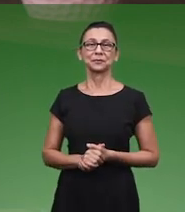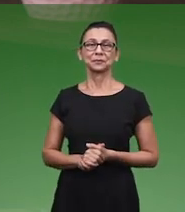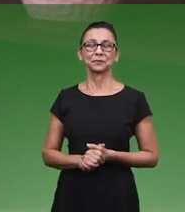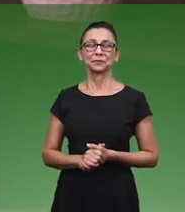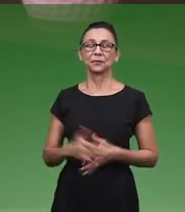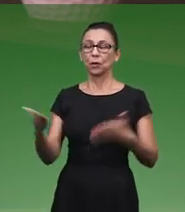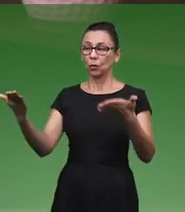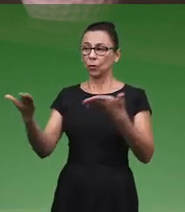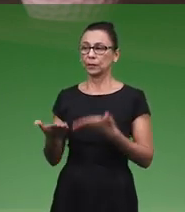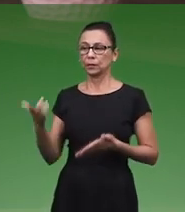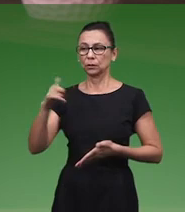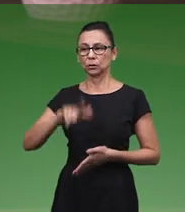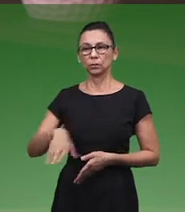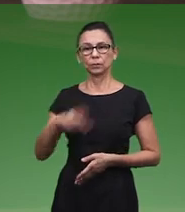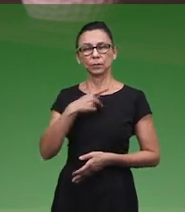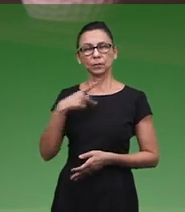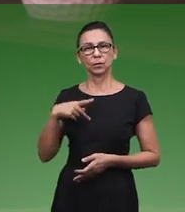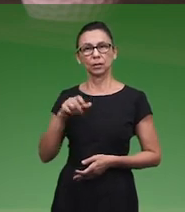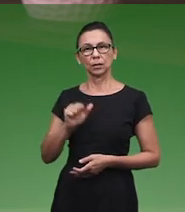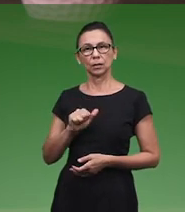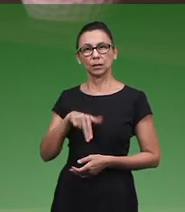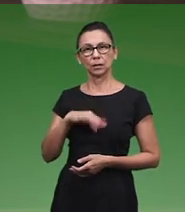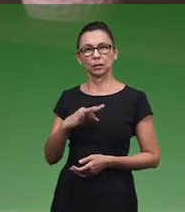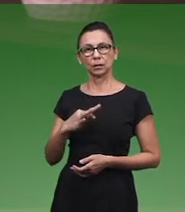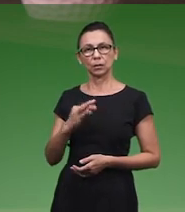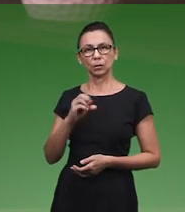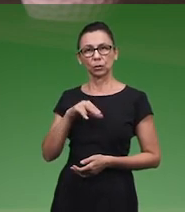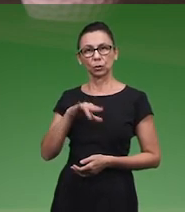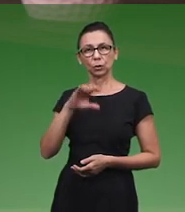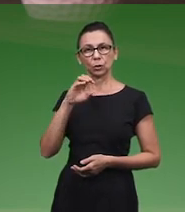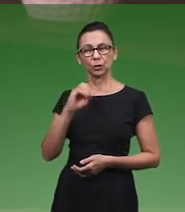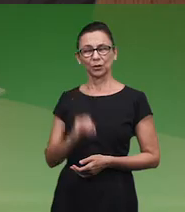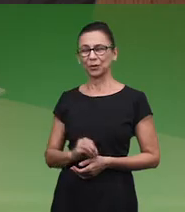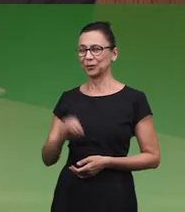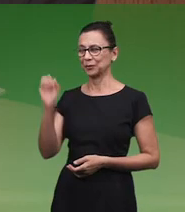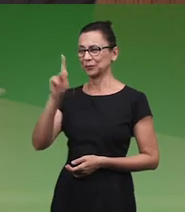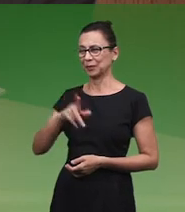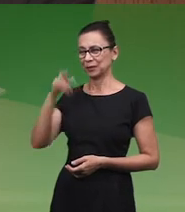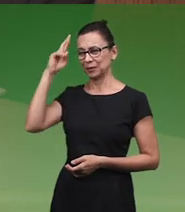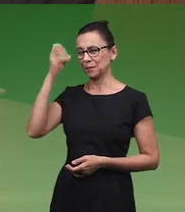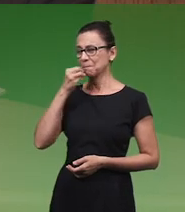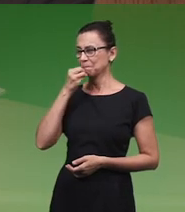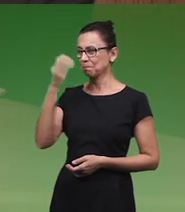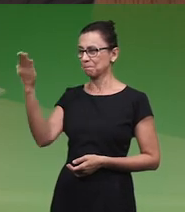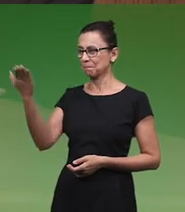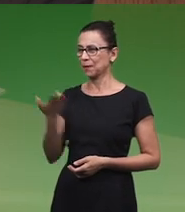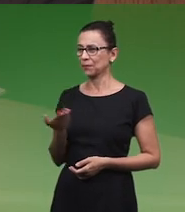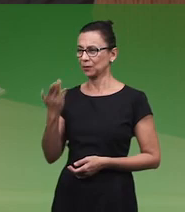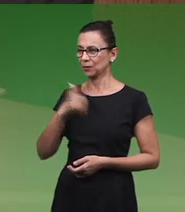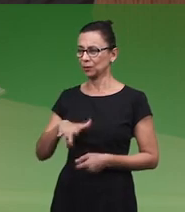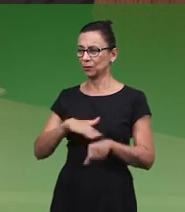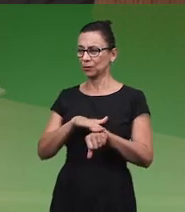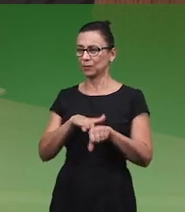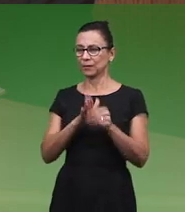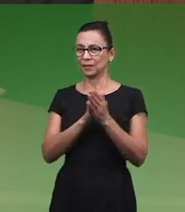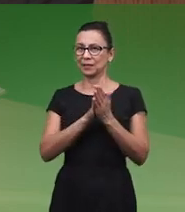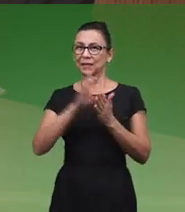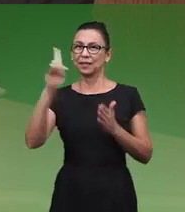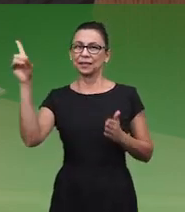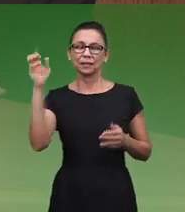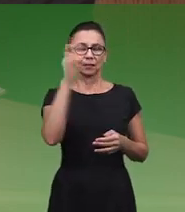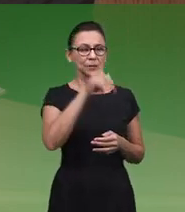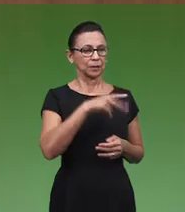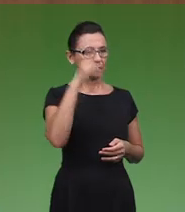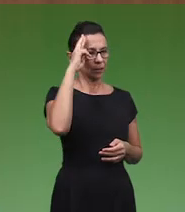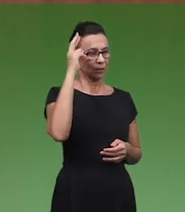como convidado aqui, mais uma vez, o pastor Antônio Carlos Oliveira. Pastor Antônio Carlos, a paz do Senhor, seja bem-vindo mais uma vez ao programa Conversas Bíblicas.